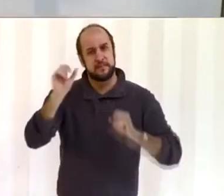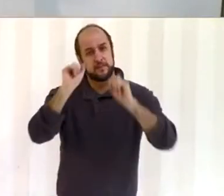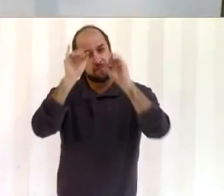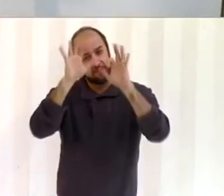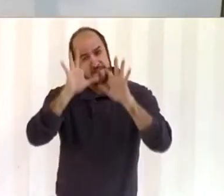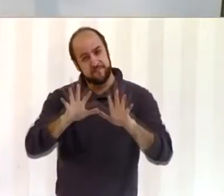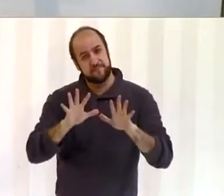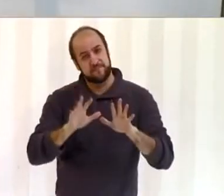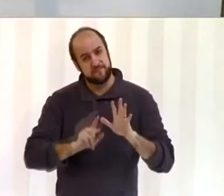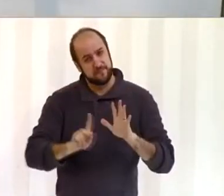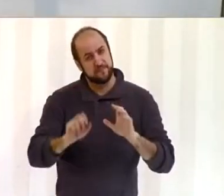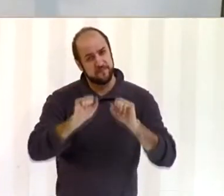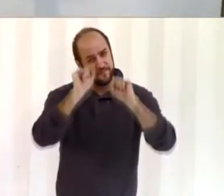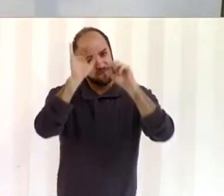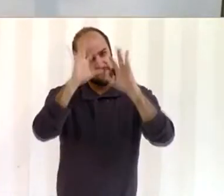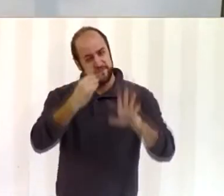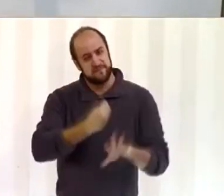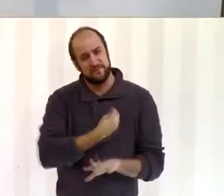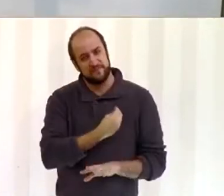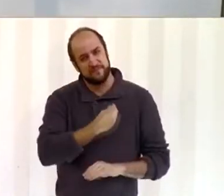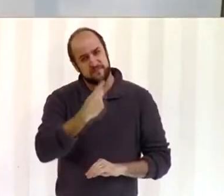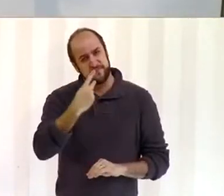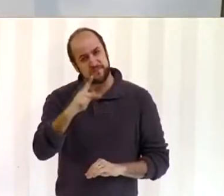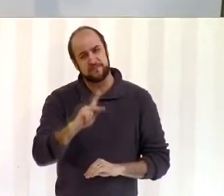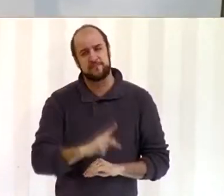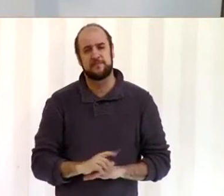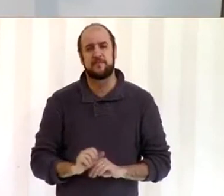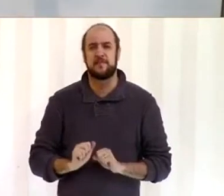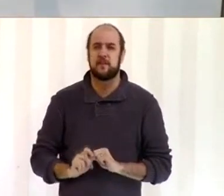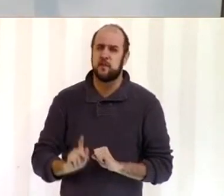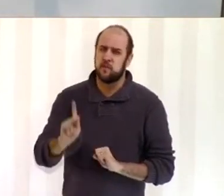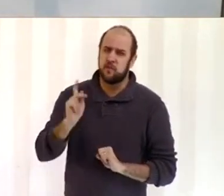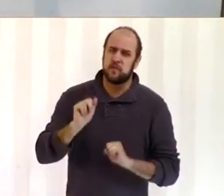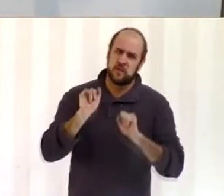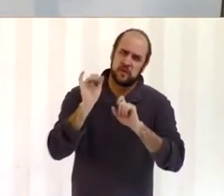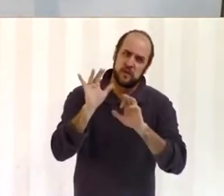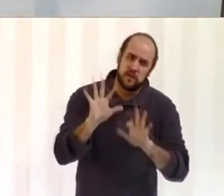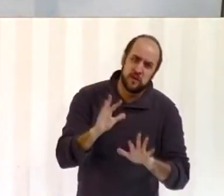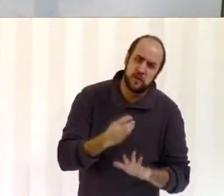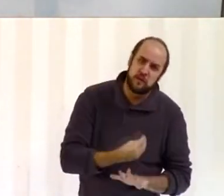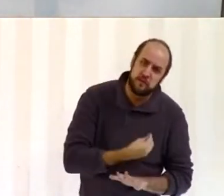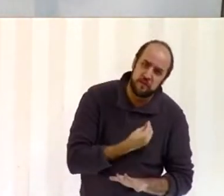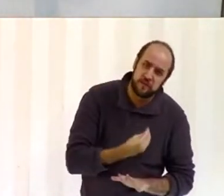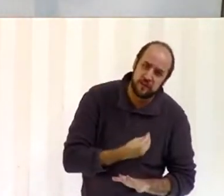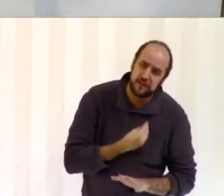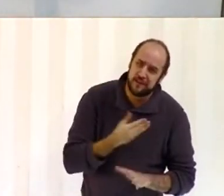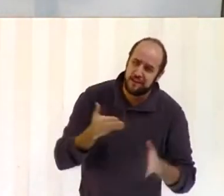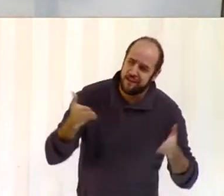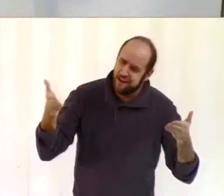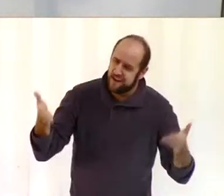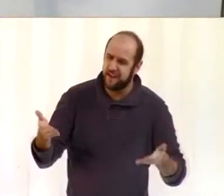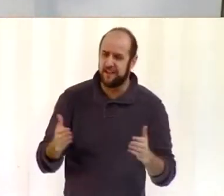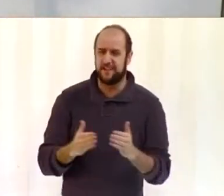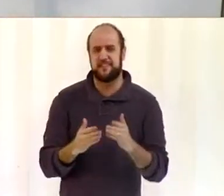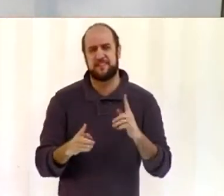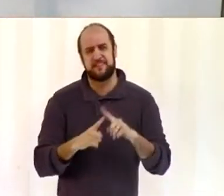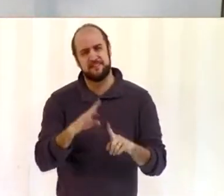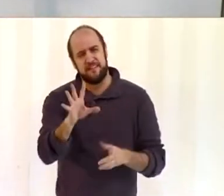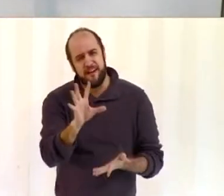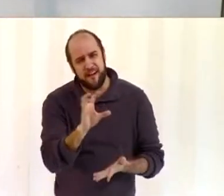continue abençoando a sua vida e continue abençoando, portanto, a vida dessa querida